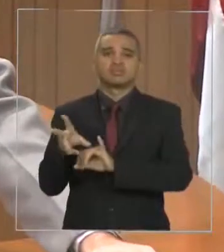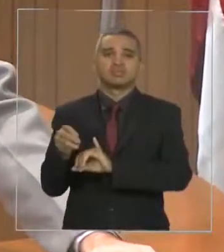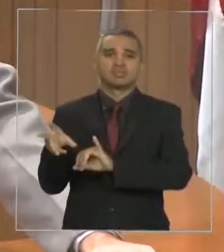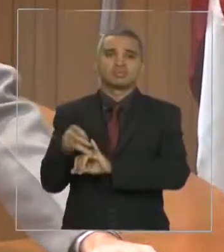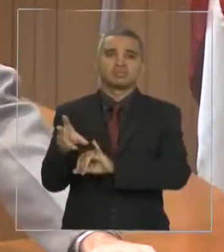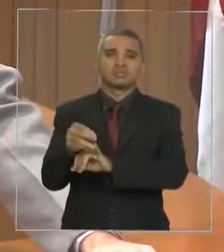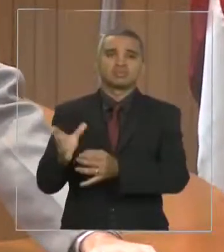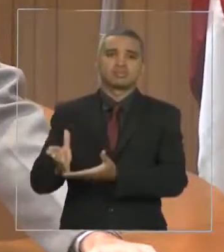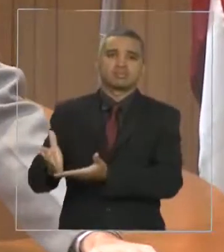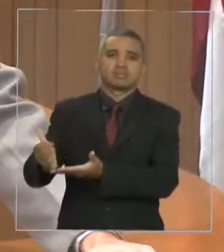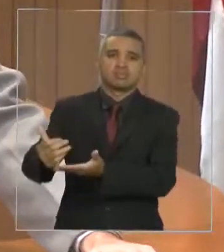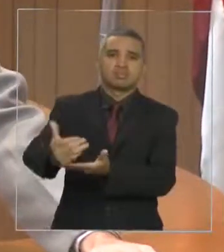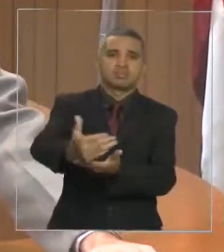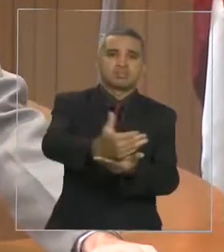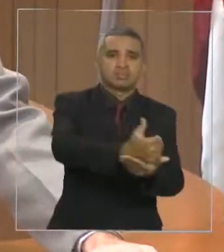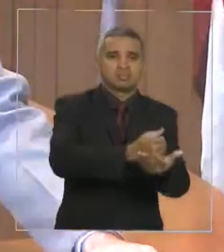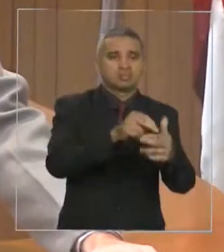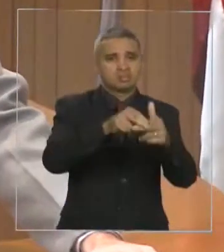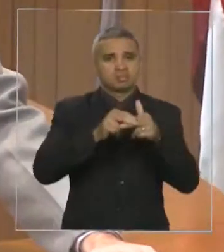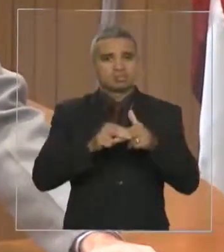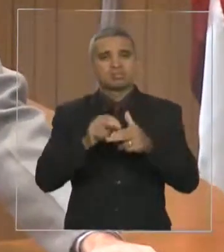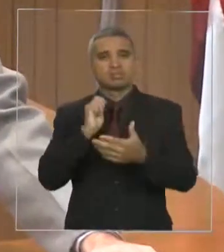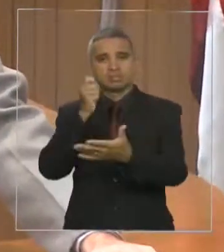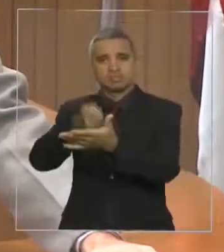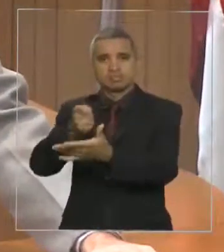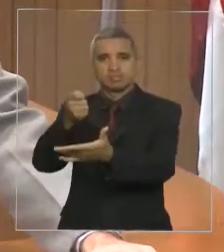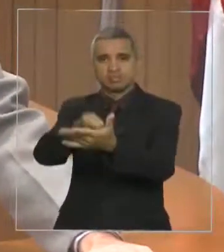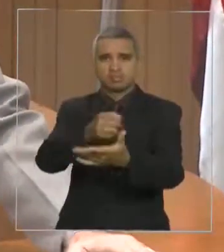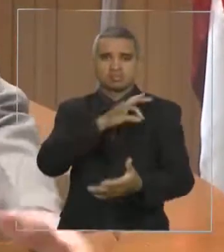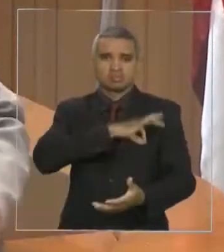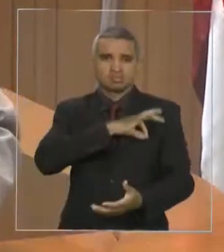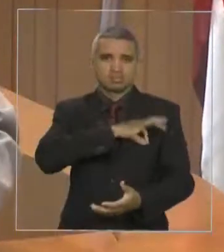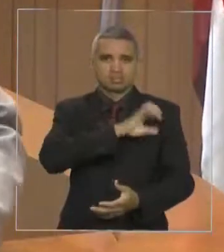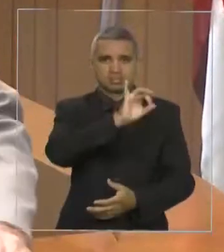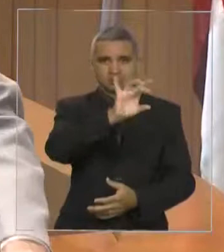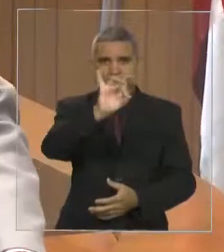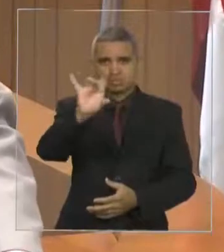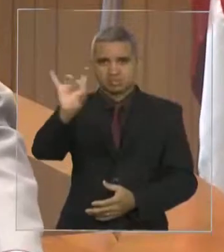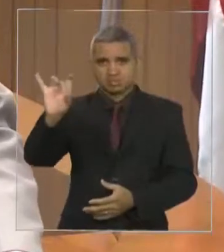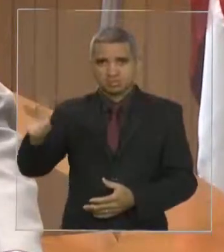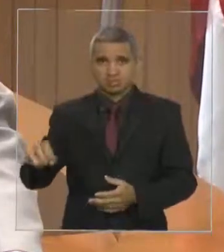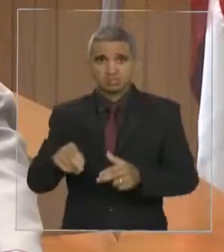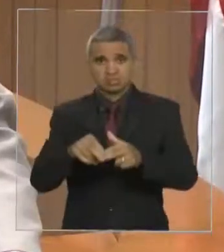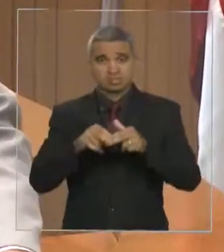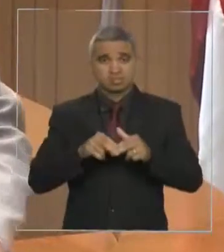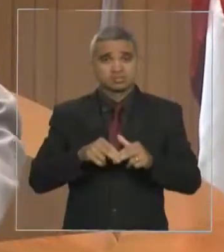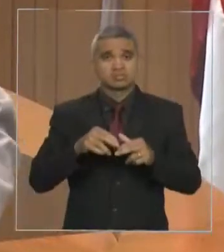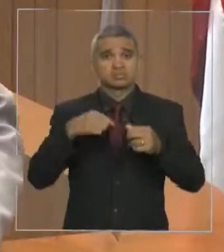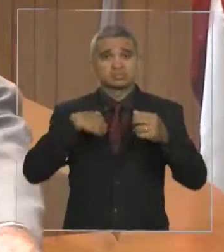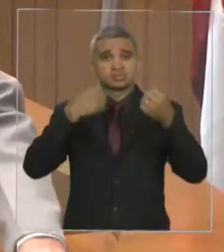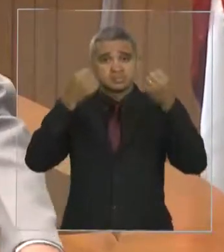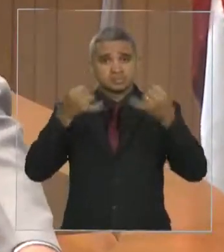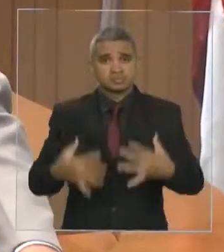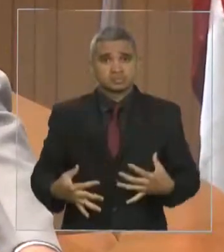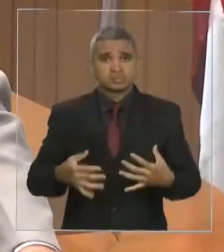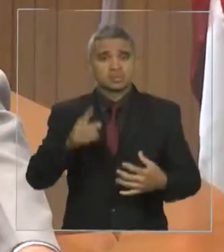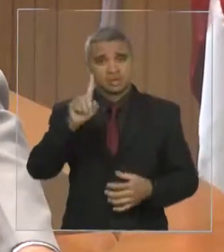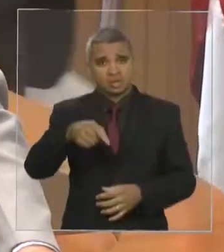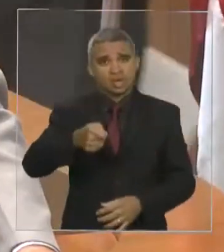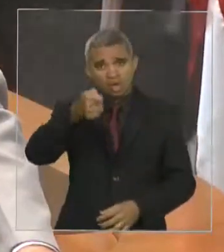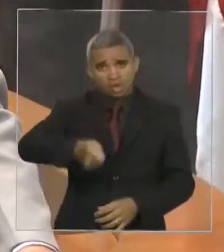E eu quero dizer que é uma obrigação a qualquer secretário, a qualquer deputado,